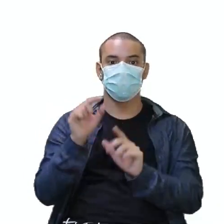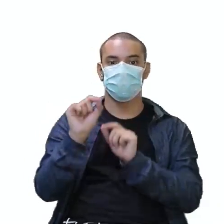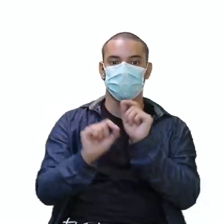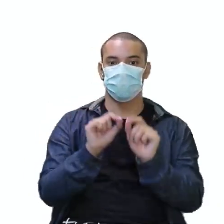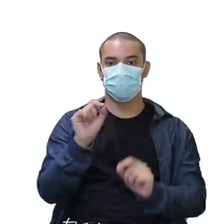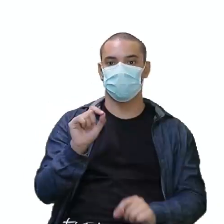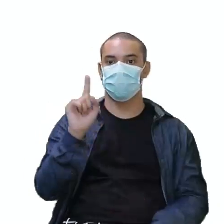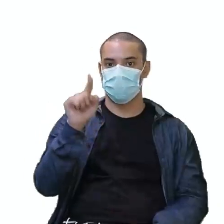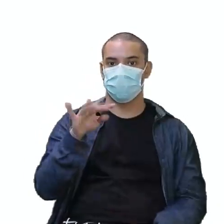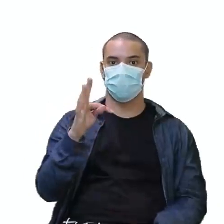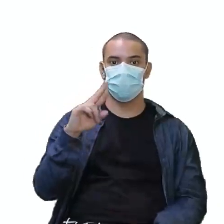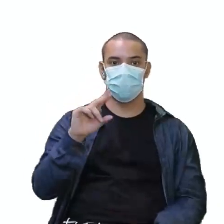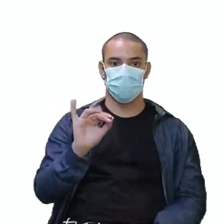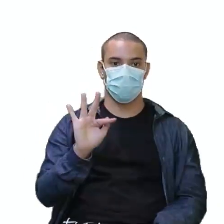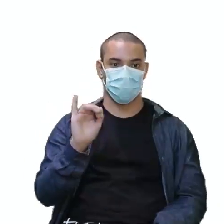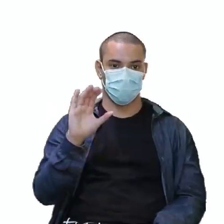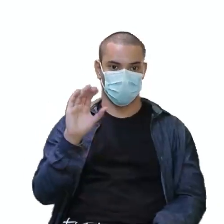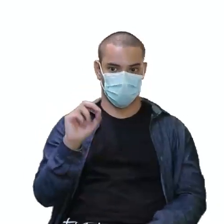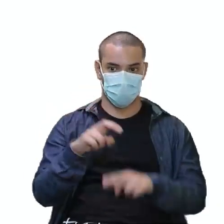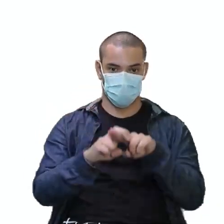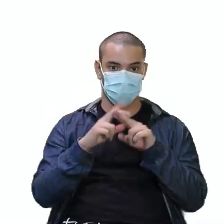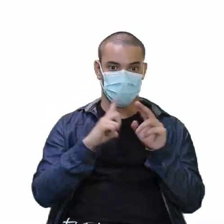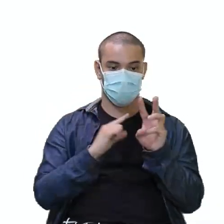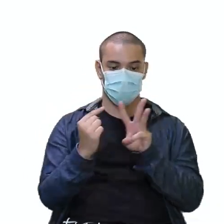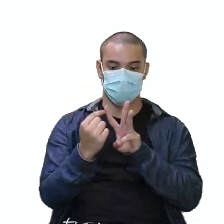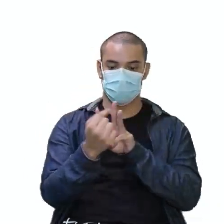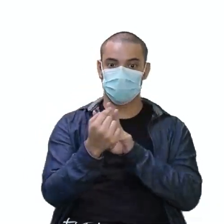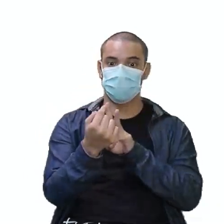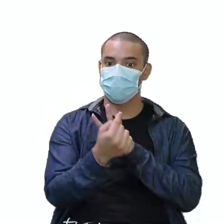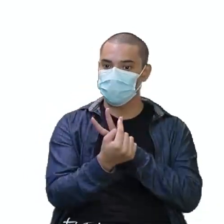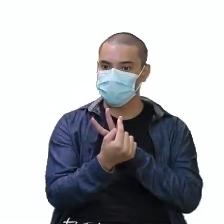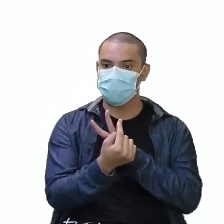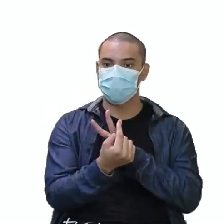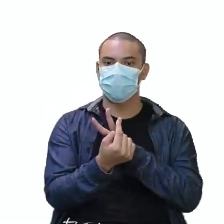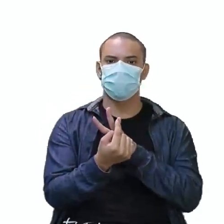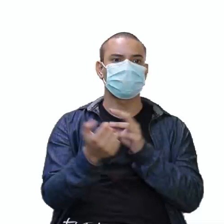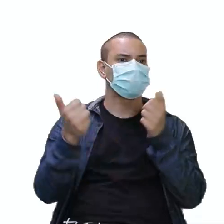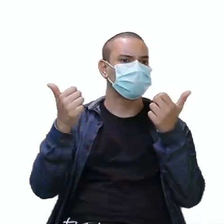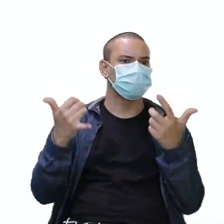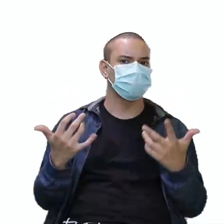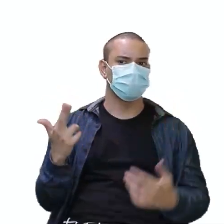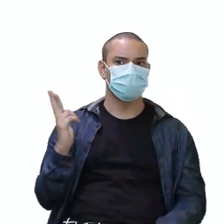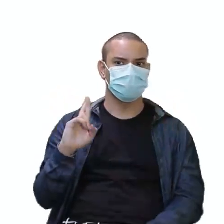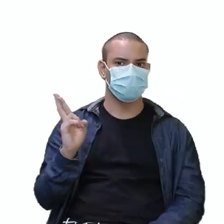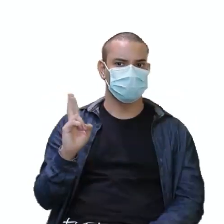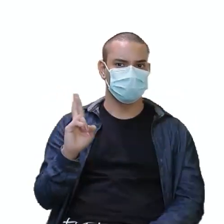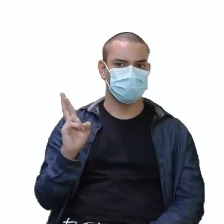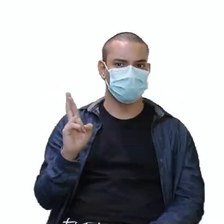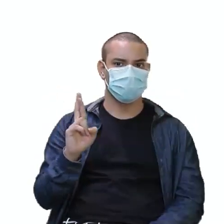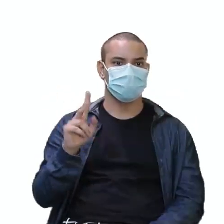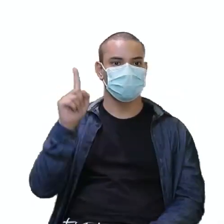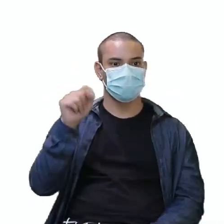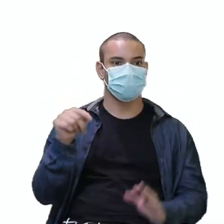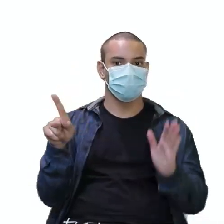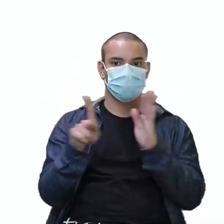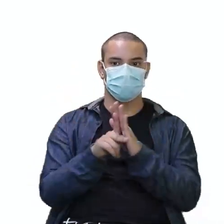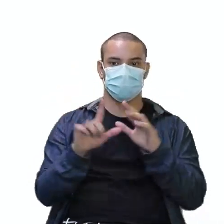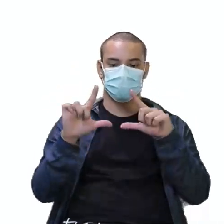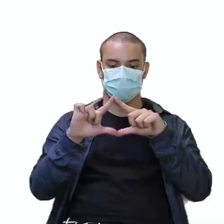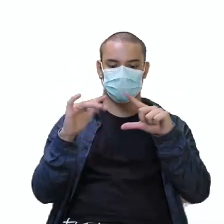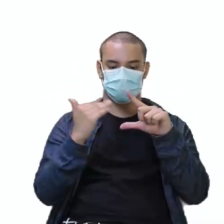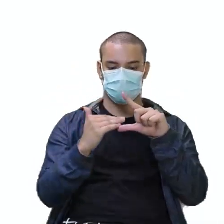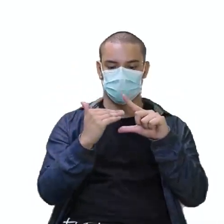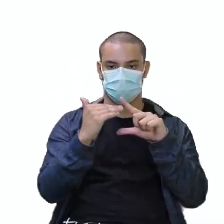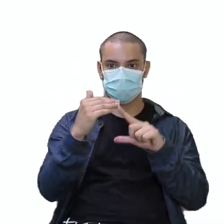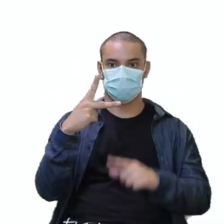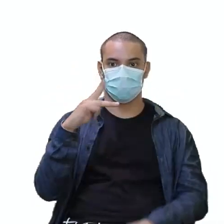trófico. Essas podem ser de 3 tipos. Estamos falando de quem? Criaturas lindas e